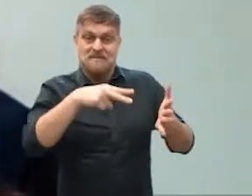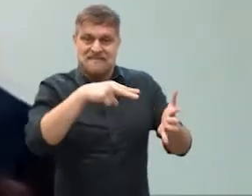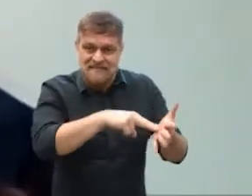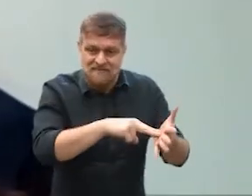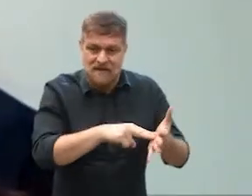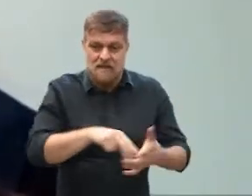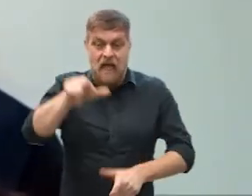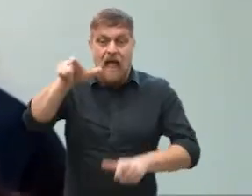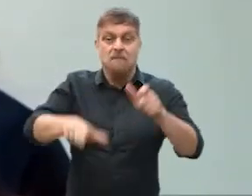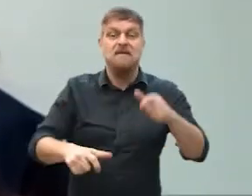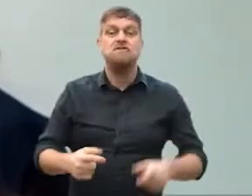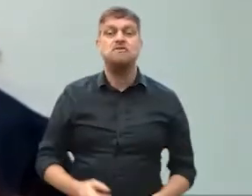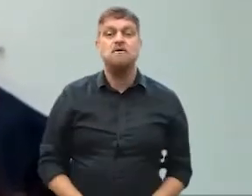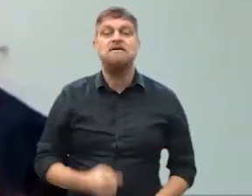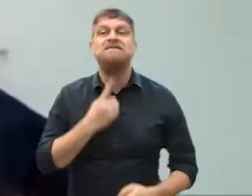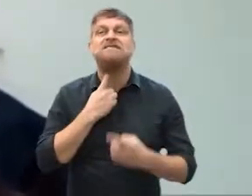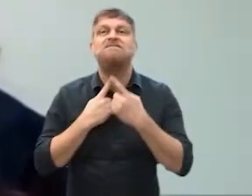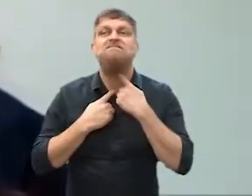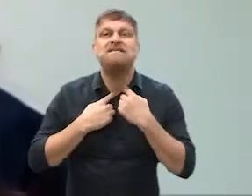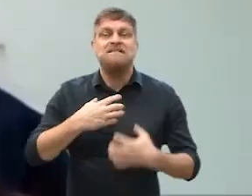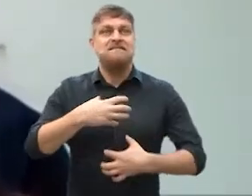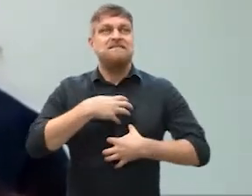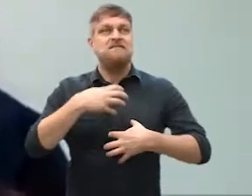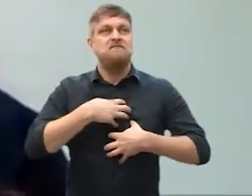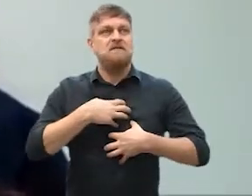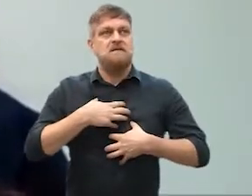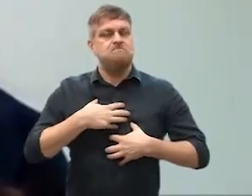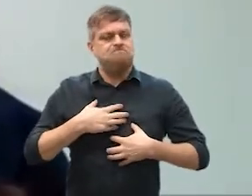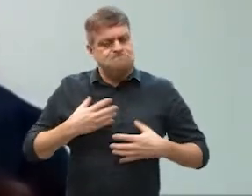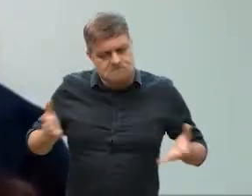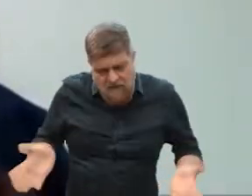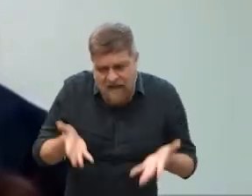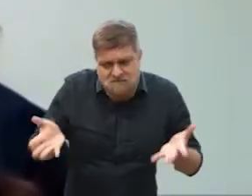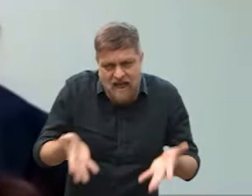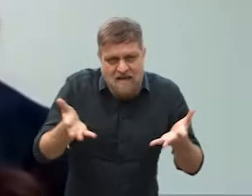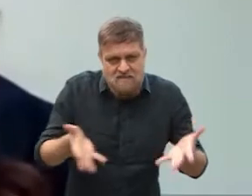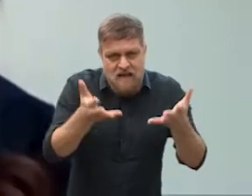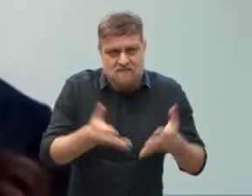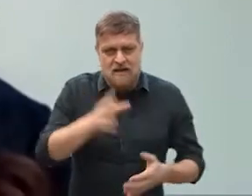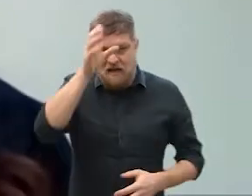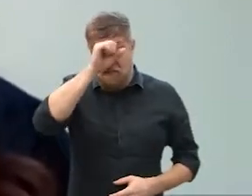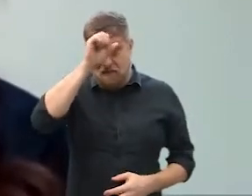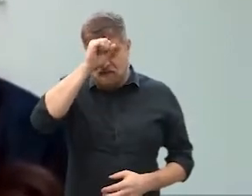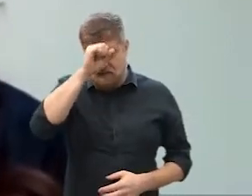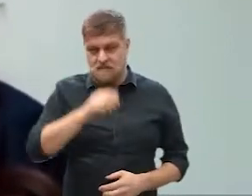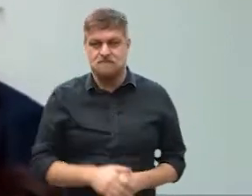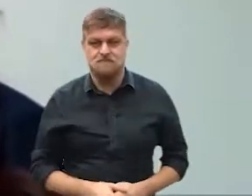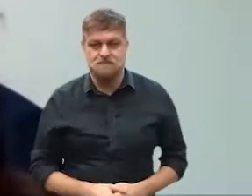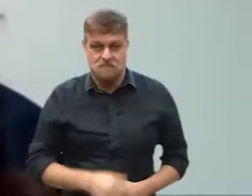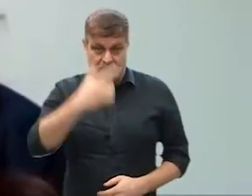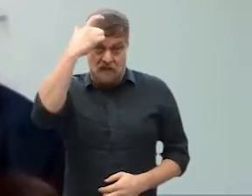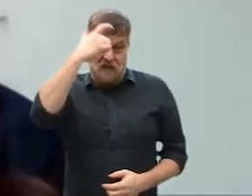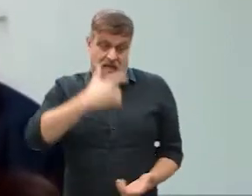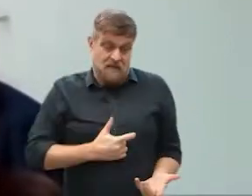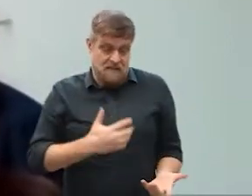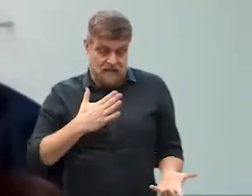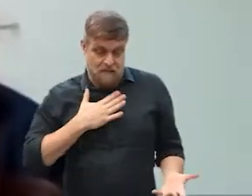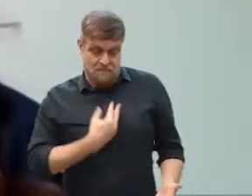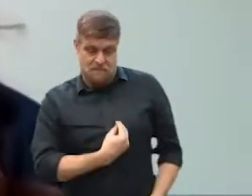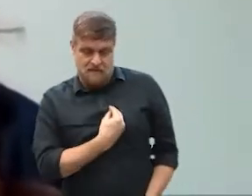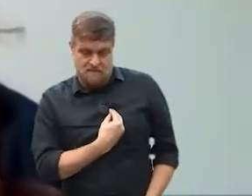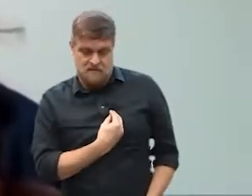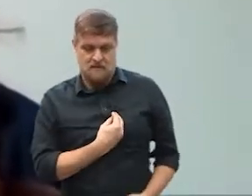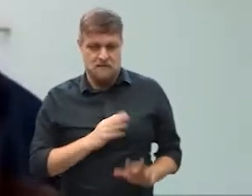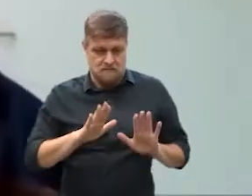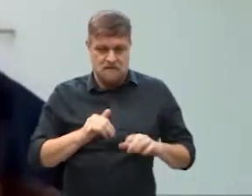pessoa se sente motivada por estar ali na sala de aula. Estou motivada a aprender alguma coisa que eu vejo em relação daquilo com o que eu estou vivendo no meu dia a dia. Se